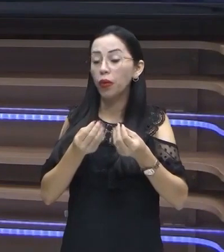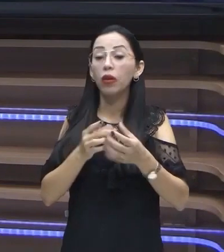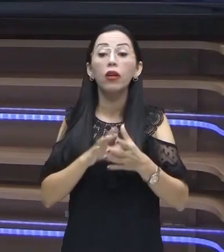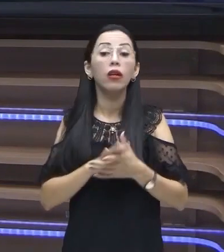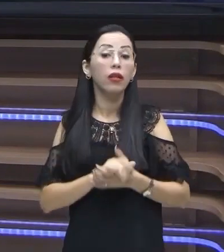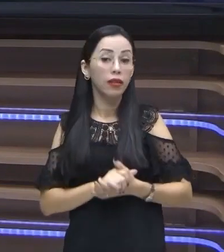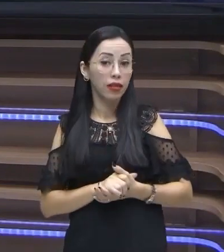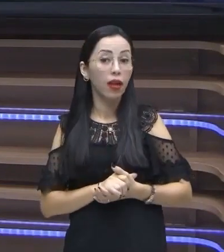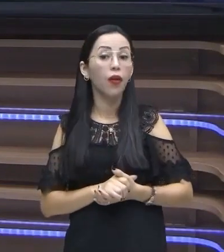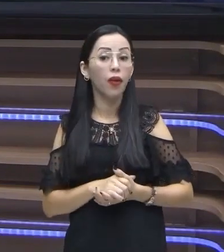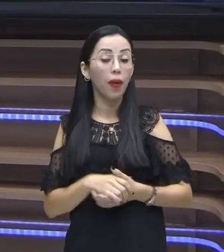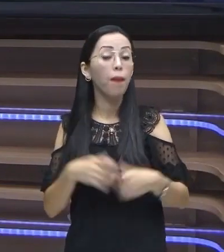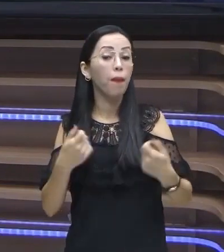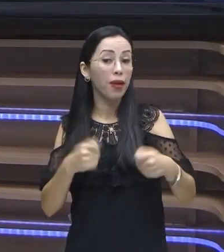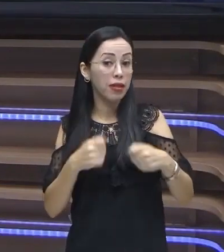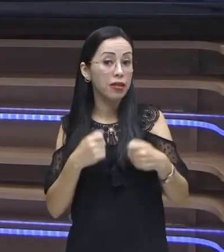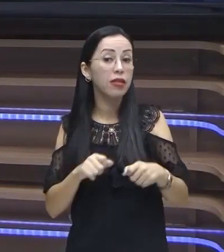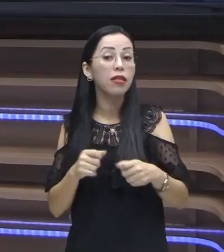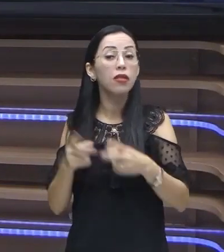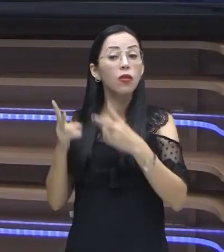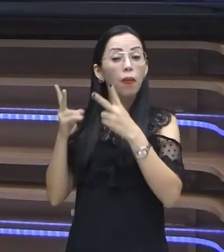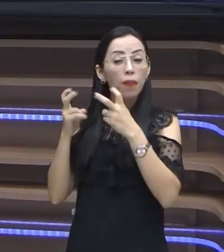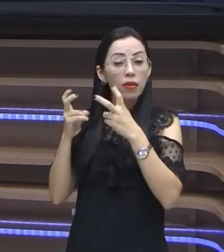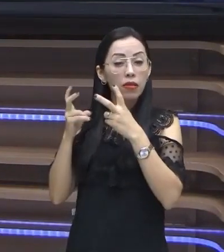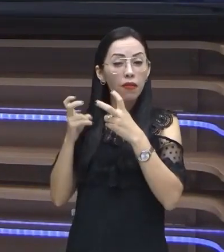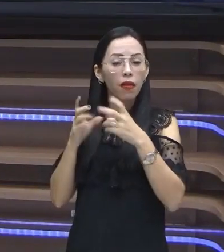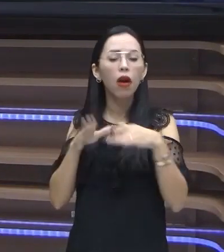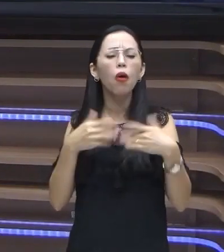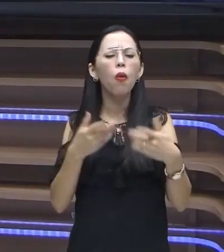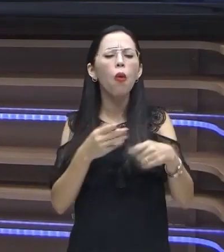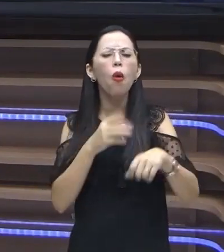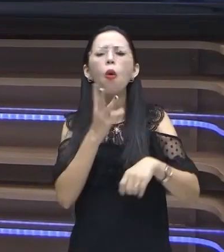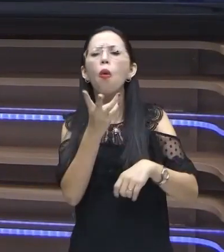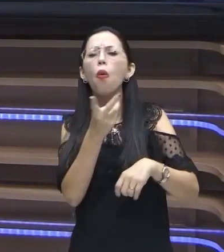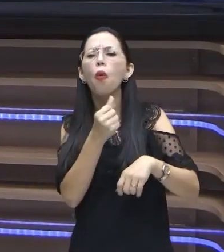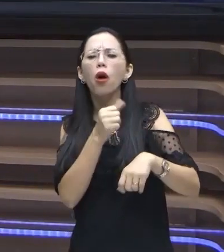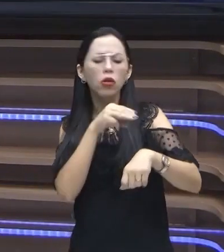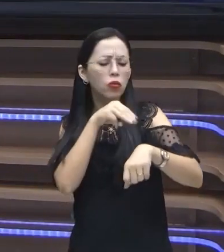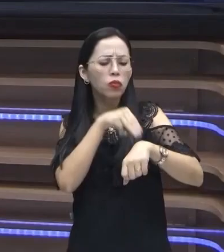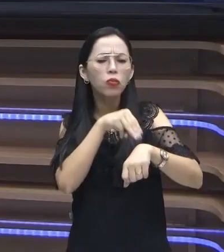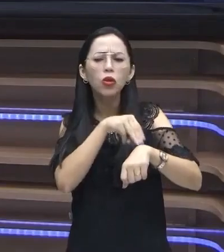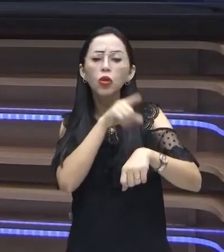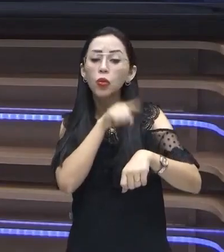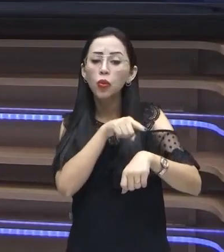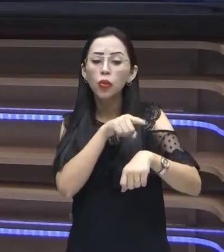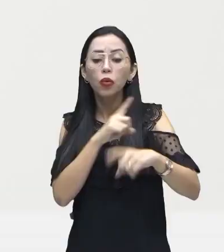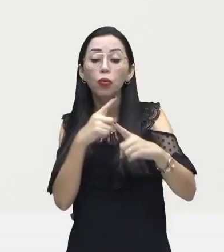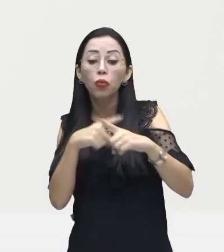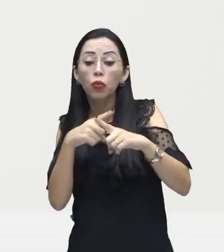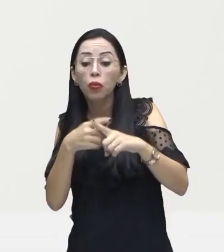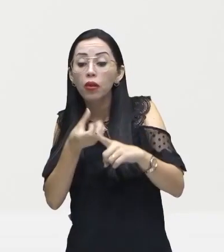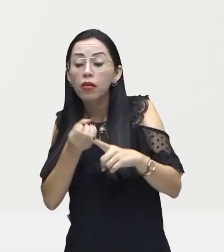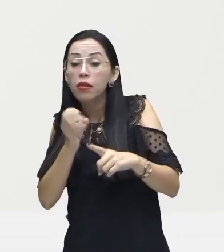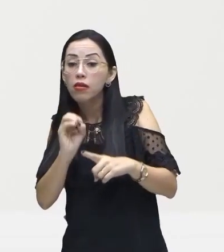em minutos e multiplicar também por 60 para transformar ele para segundos. De volta ao